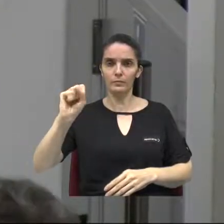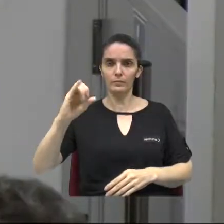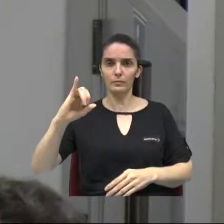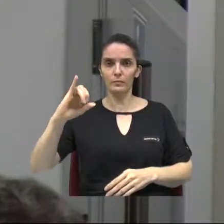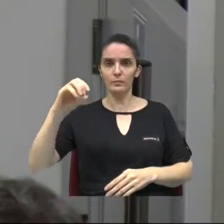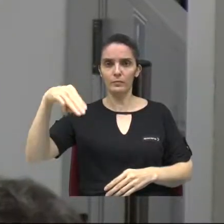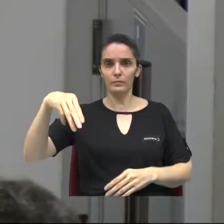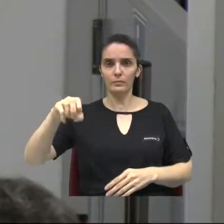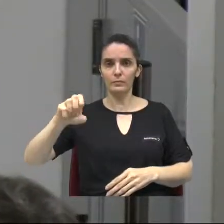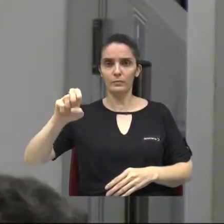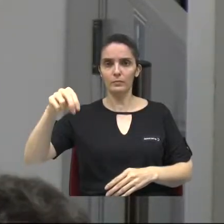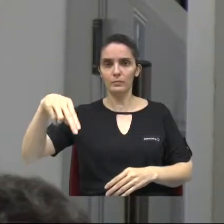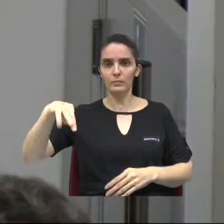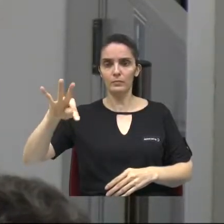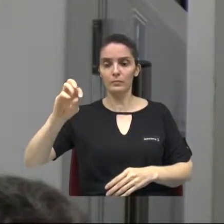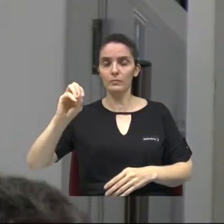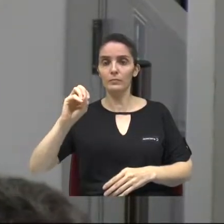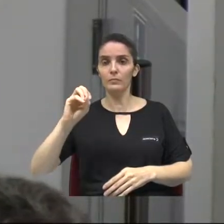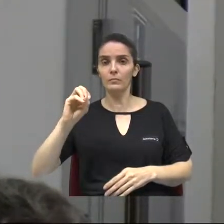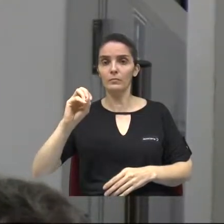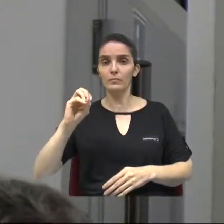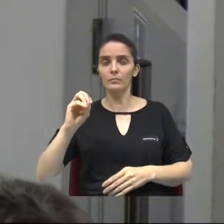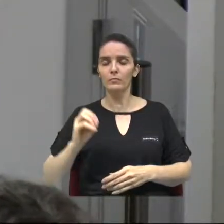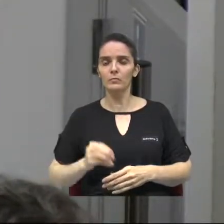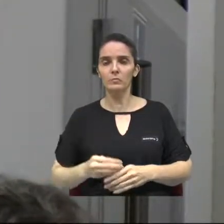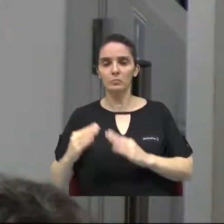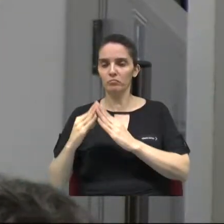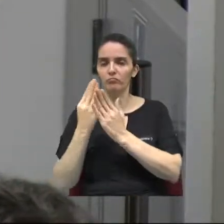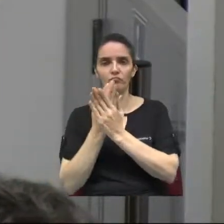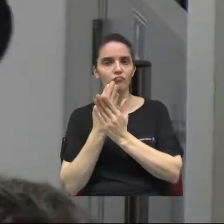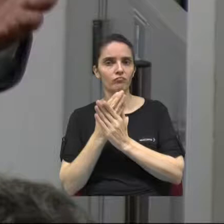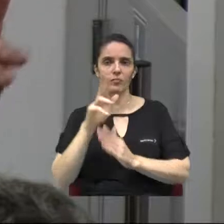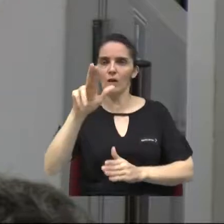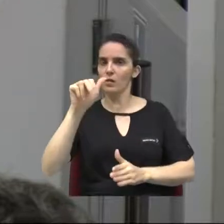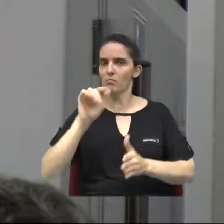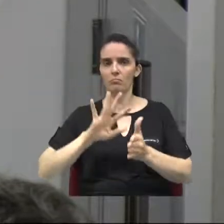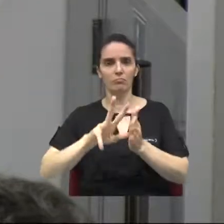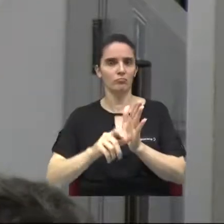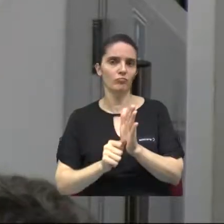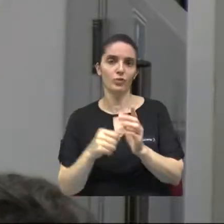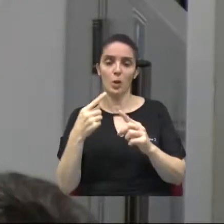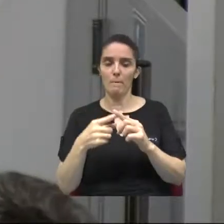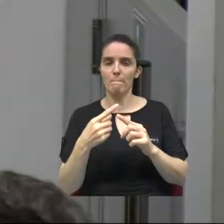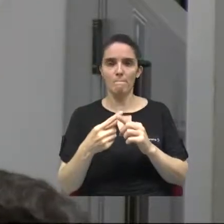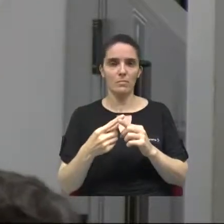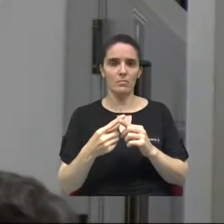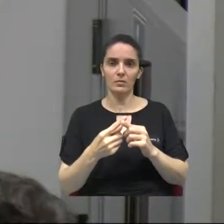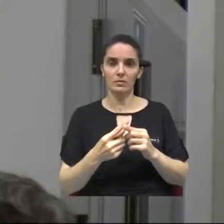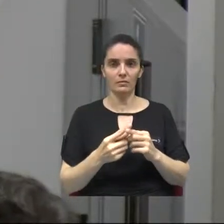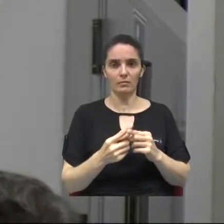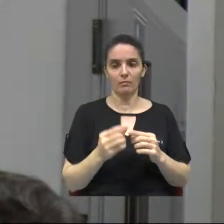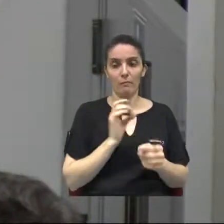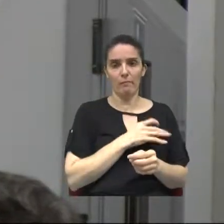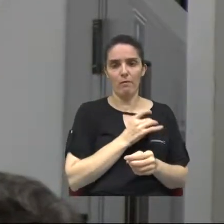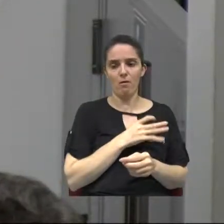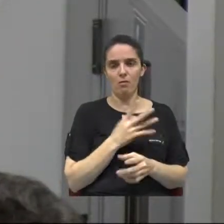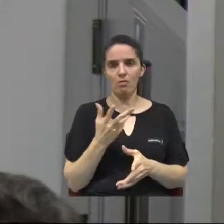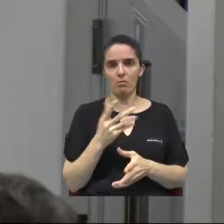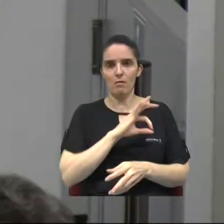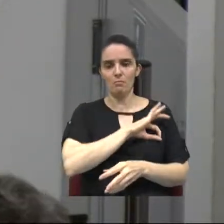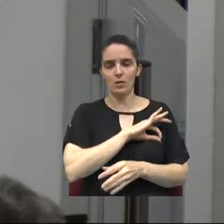tudo, nunca foi assaltada, roubada ou furtada. Tamanho é o medo dos transeuntes, né, das pessoas que passam por